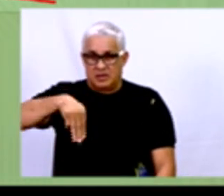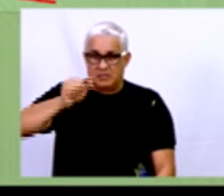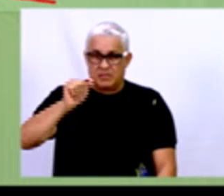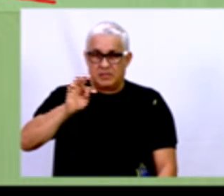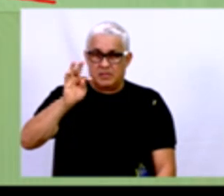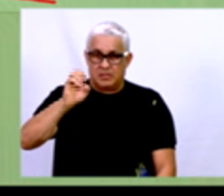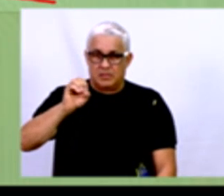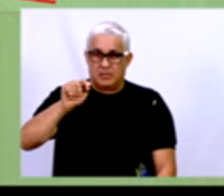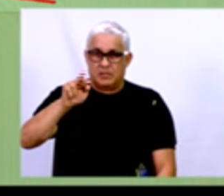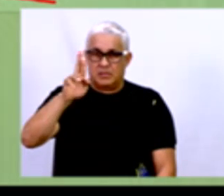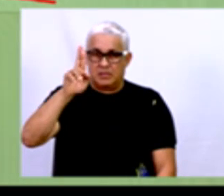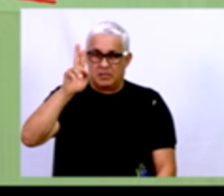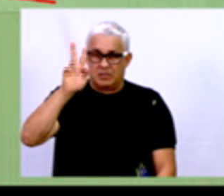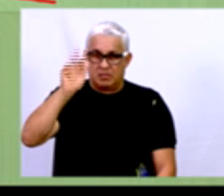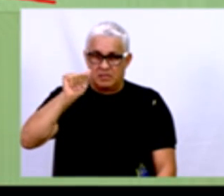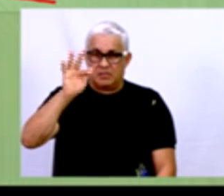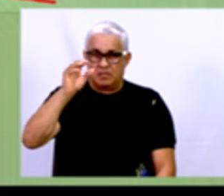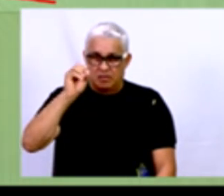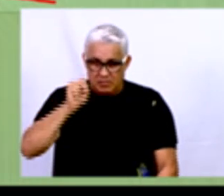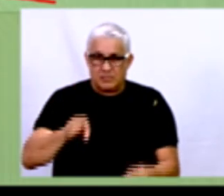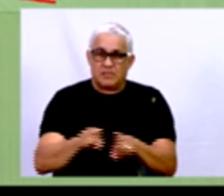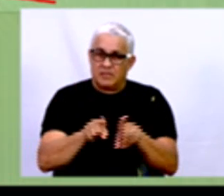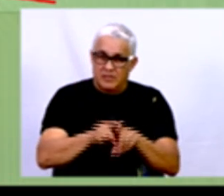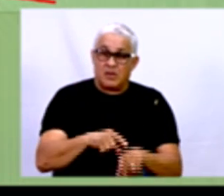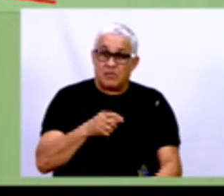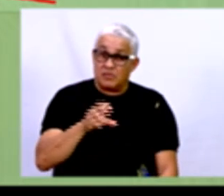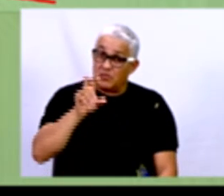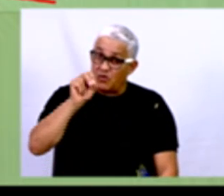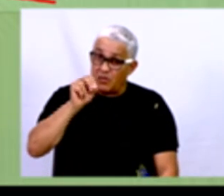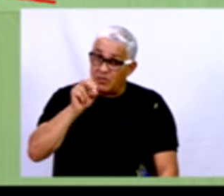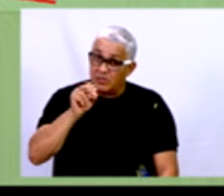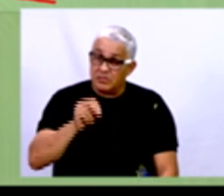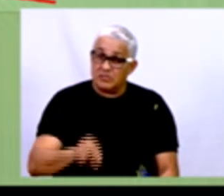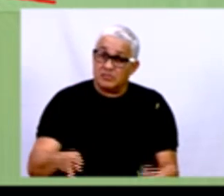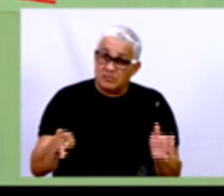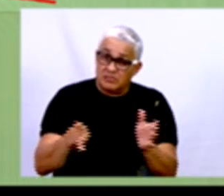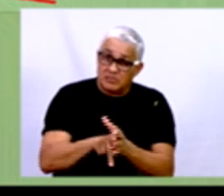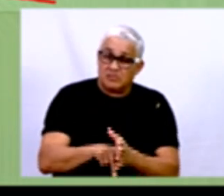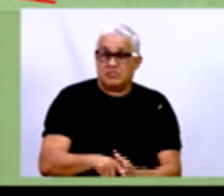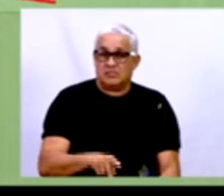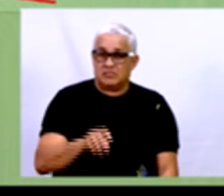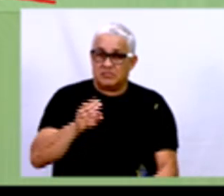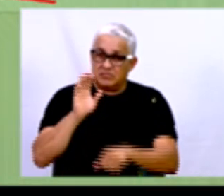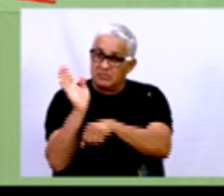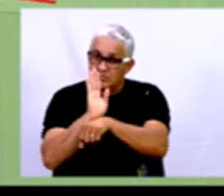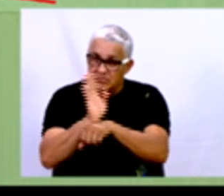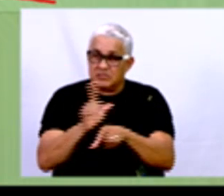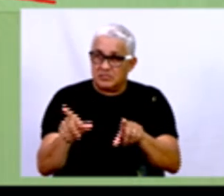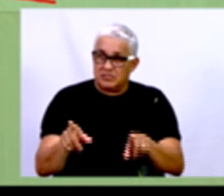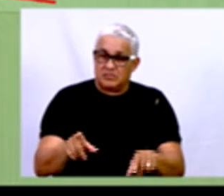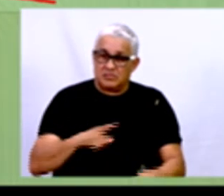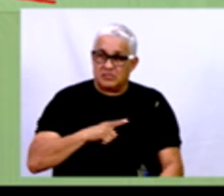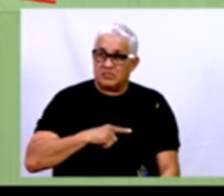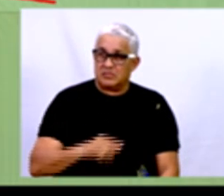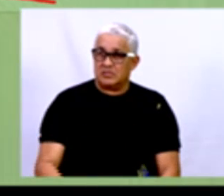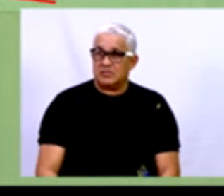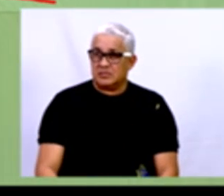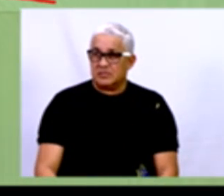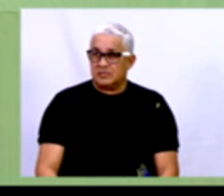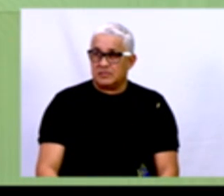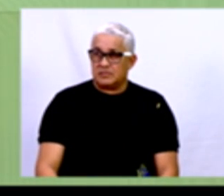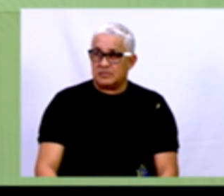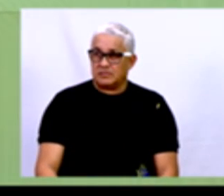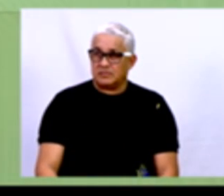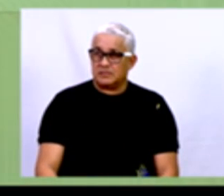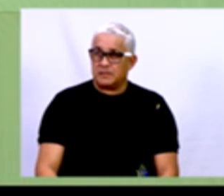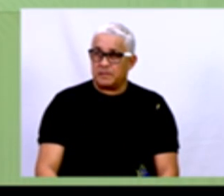é o vovô lá do cinema que a gente tem hoje. E as balas de alteia são as balinhas de hortelã, ok?